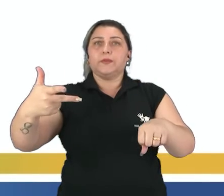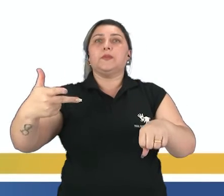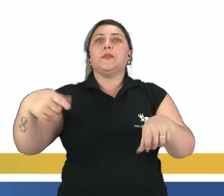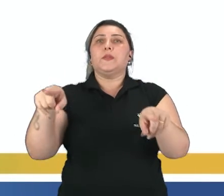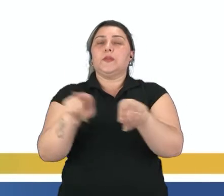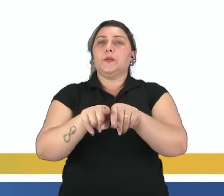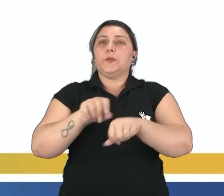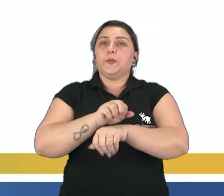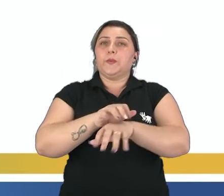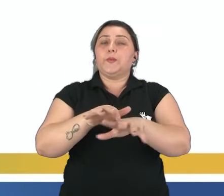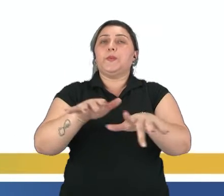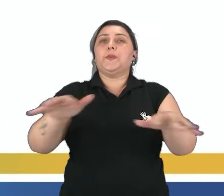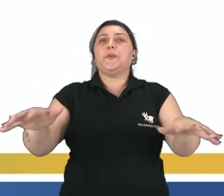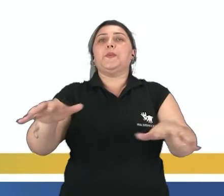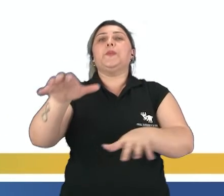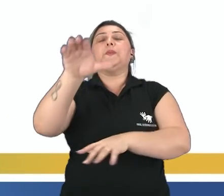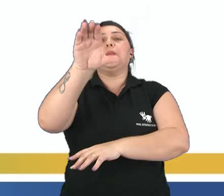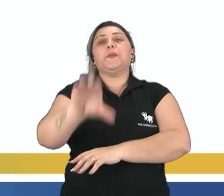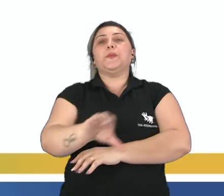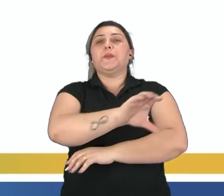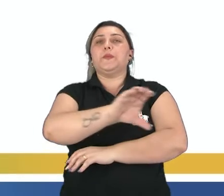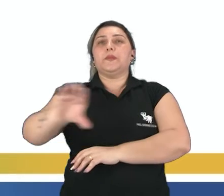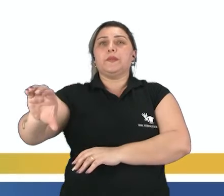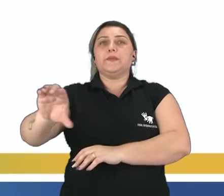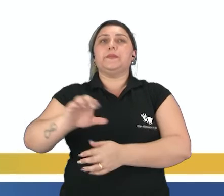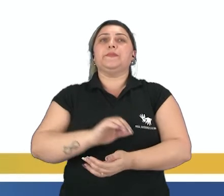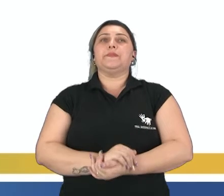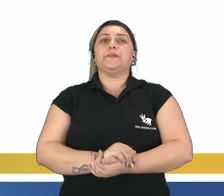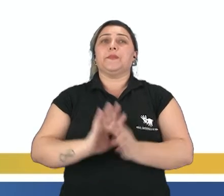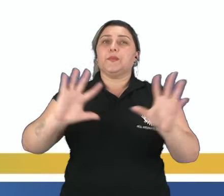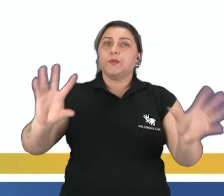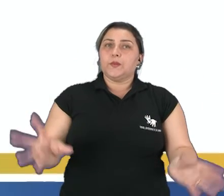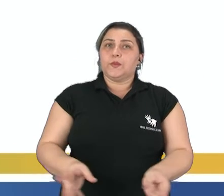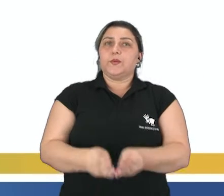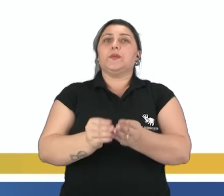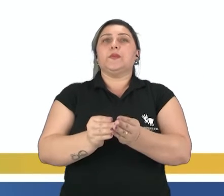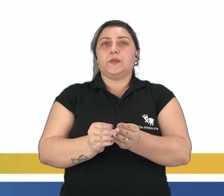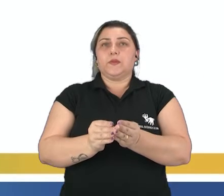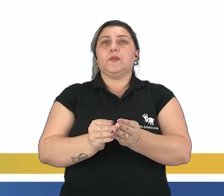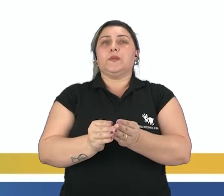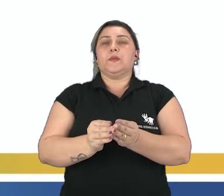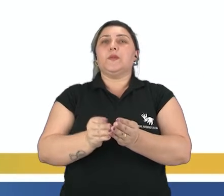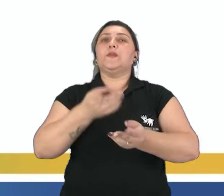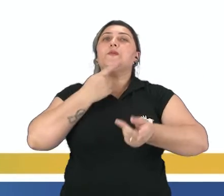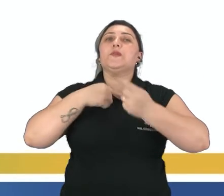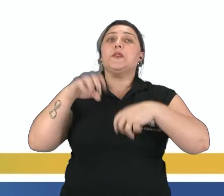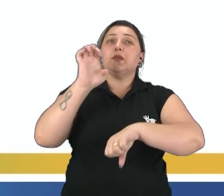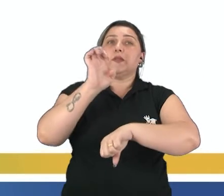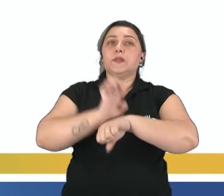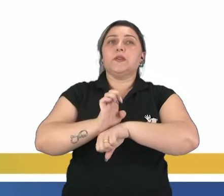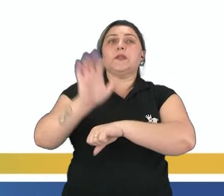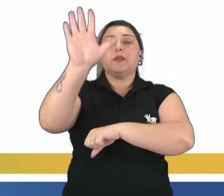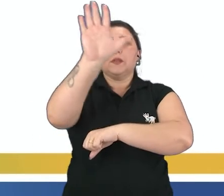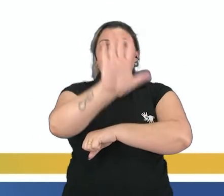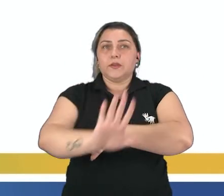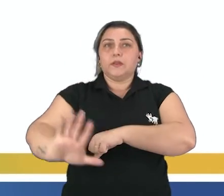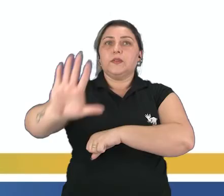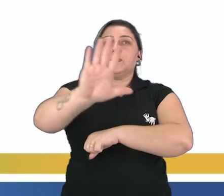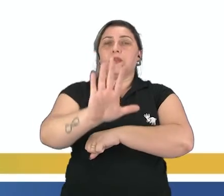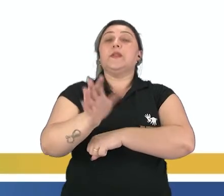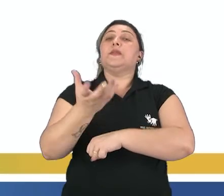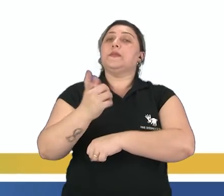metais preciosos e a disseminação do catolicismo. Resumindo perfeitamente as ambições que os Estados nacionais